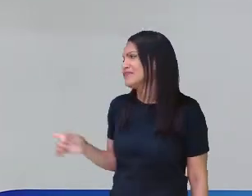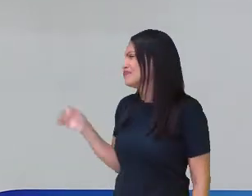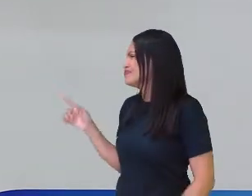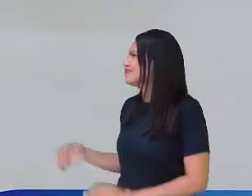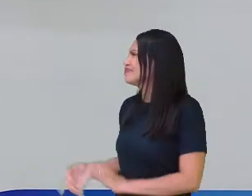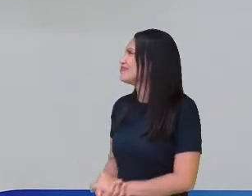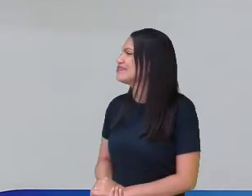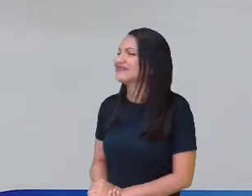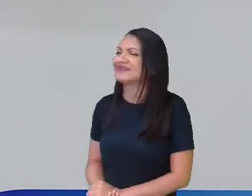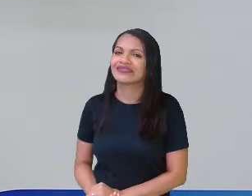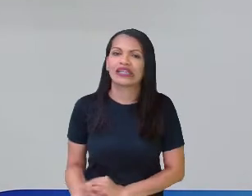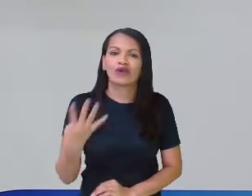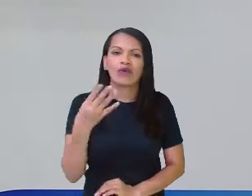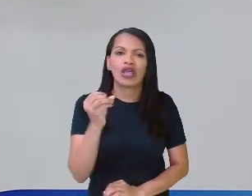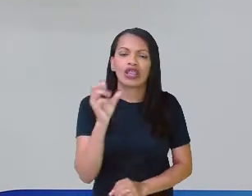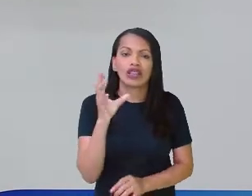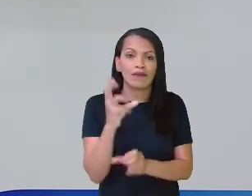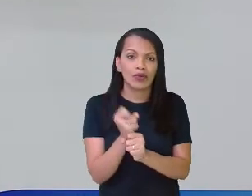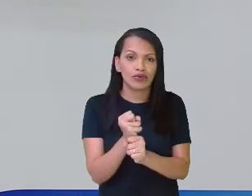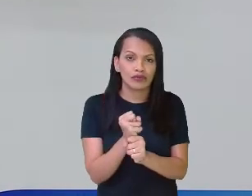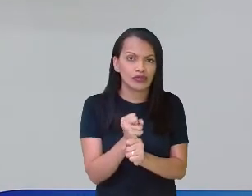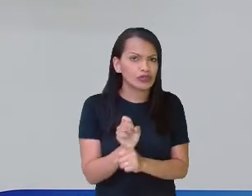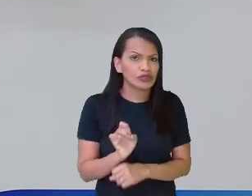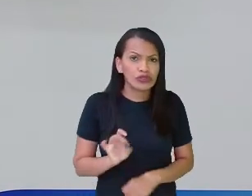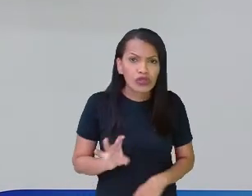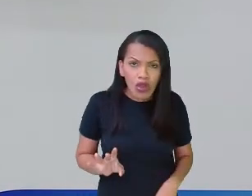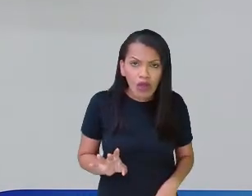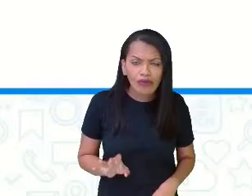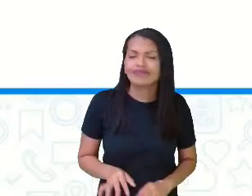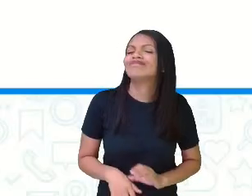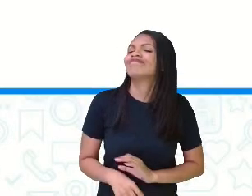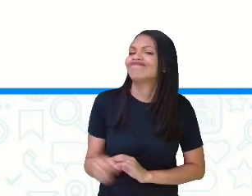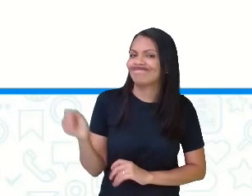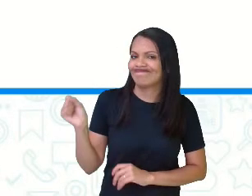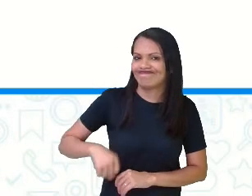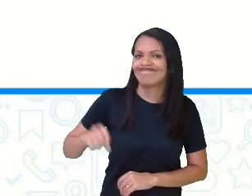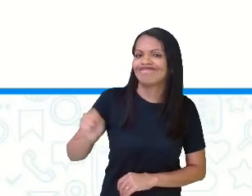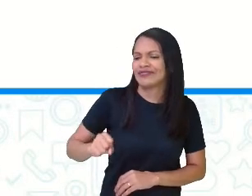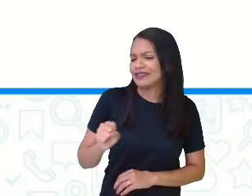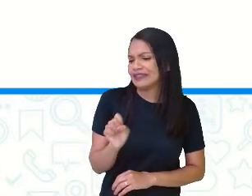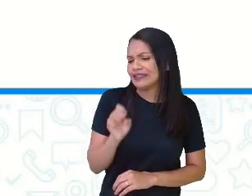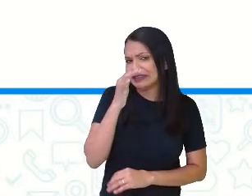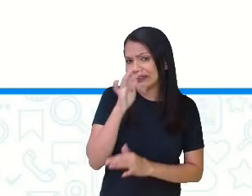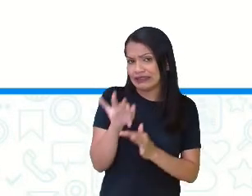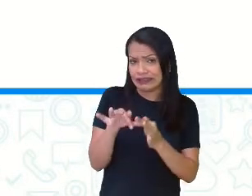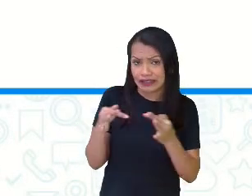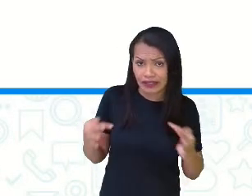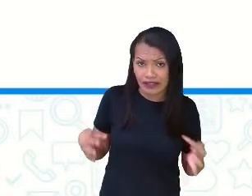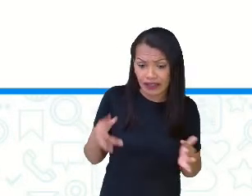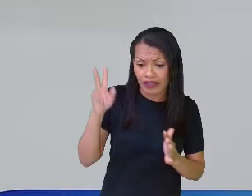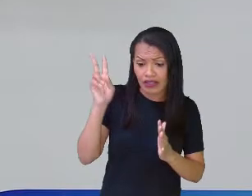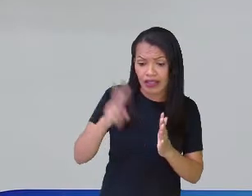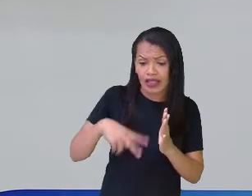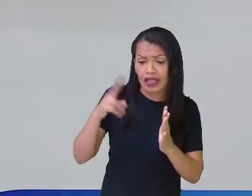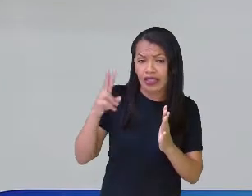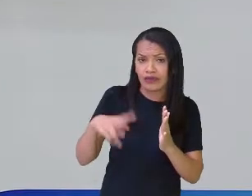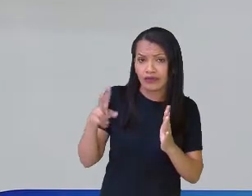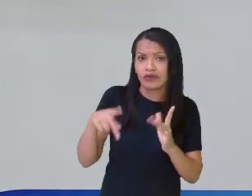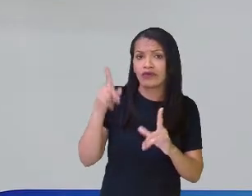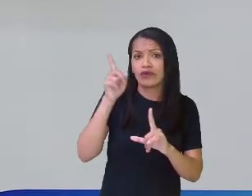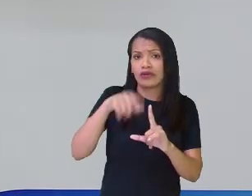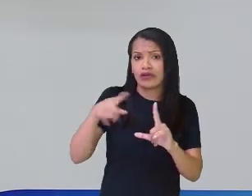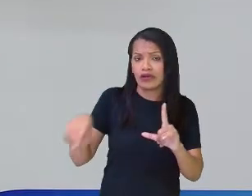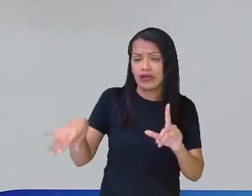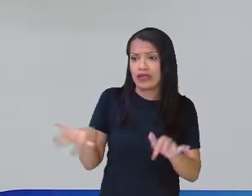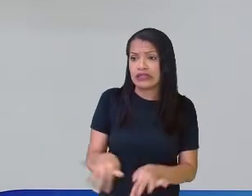40 pontos. Só isso, professora. É só isso, minha gente. Leitura de gráficos e tabelas é a coisa